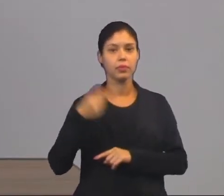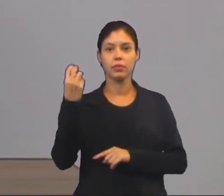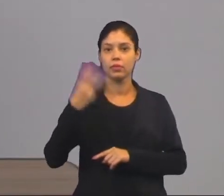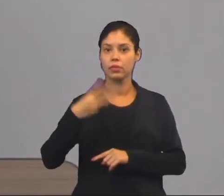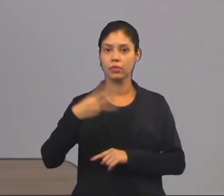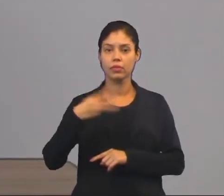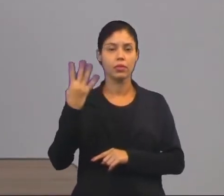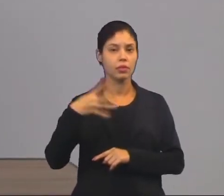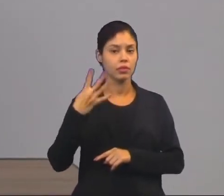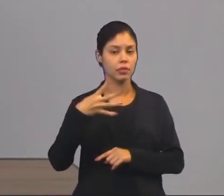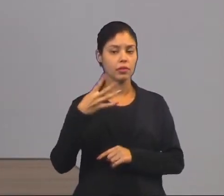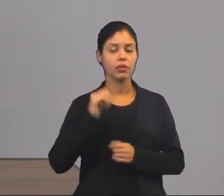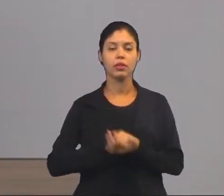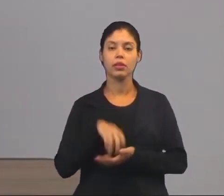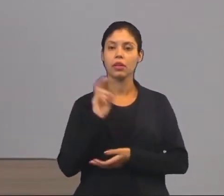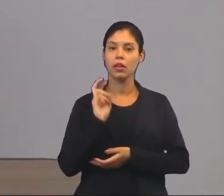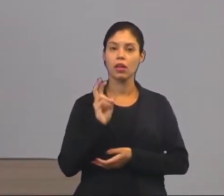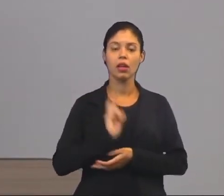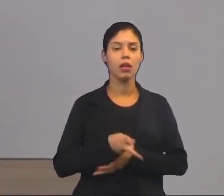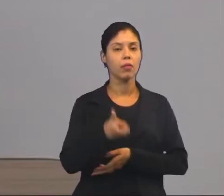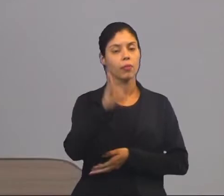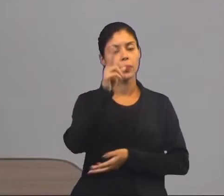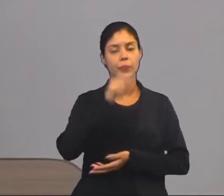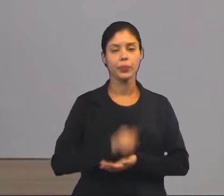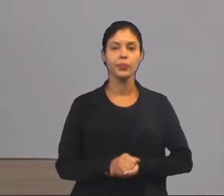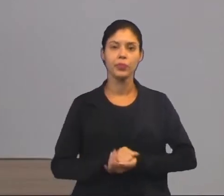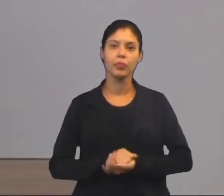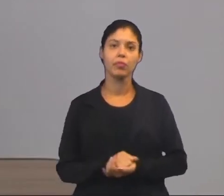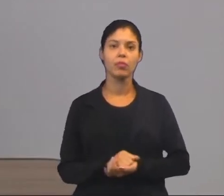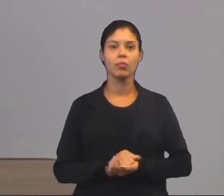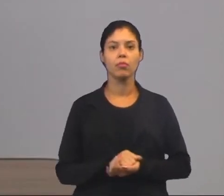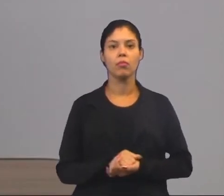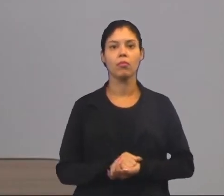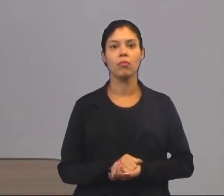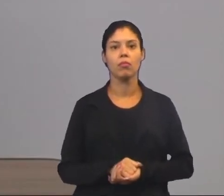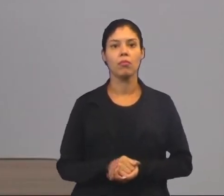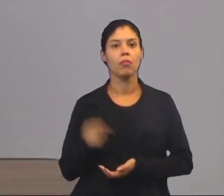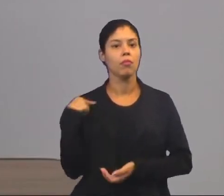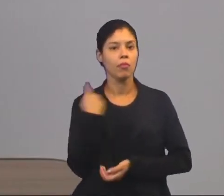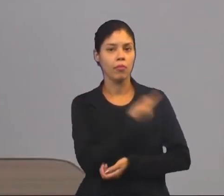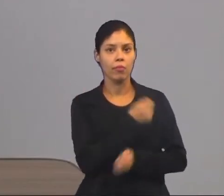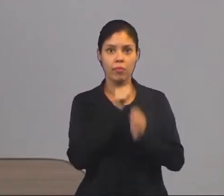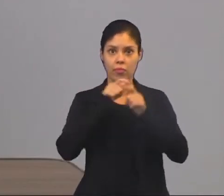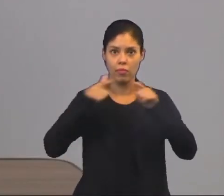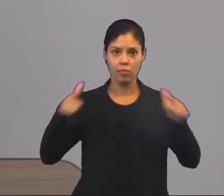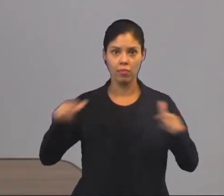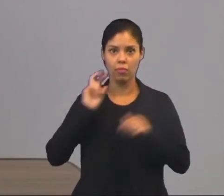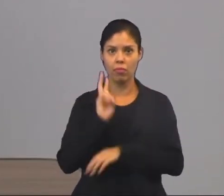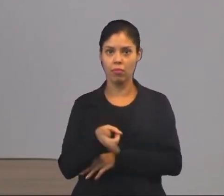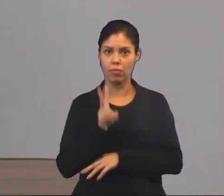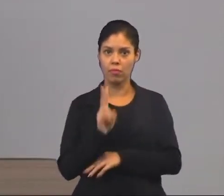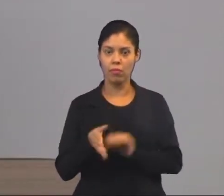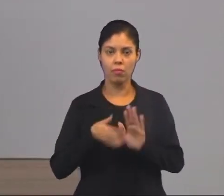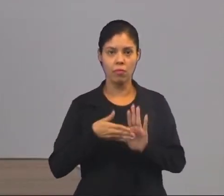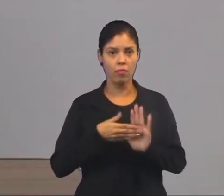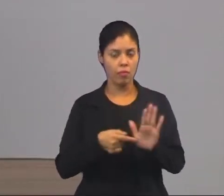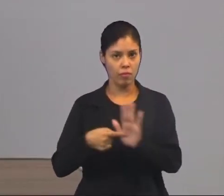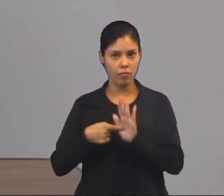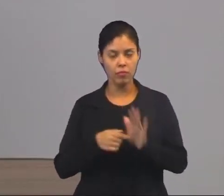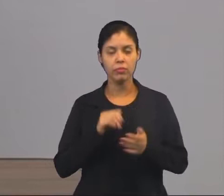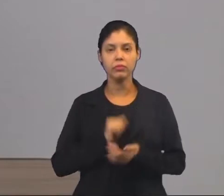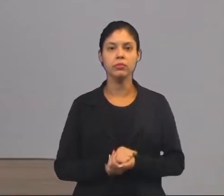por 3, por 4, por 5 e assim sucessivamente, nós devemos ampliar tudo na mesma